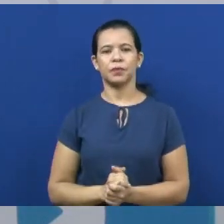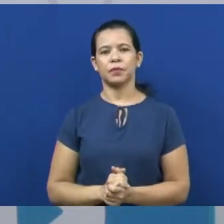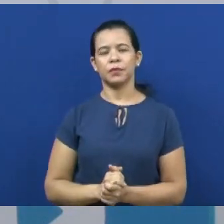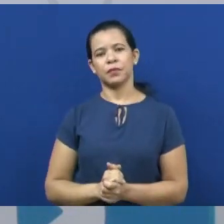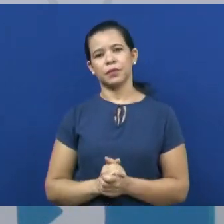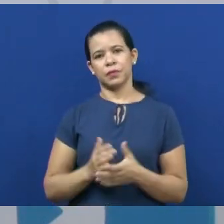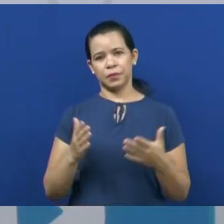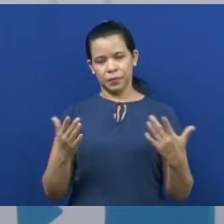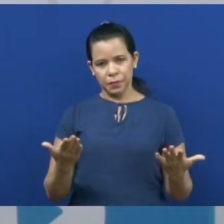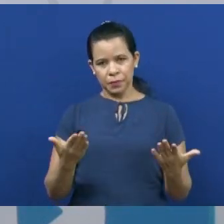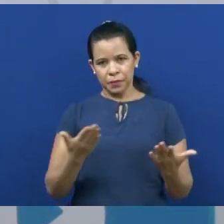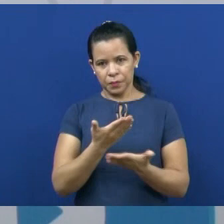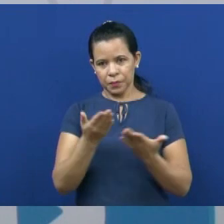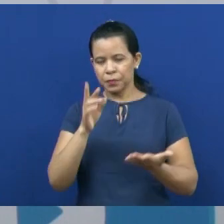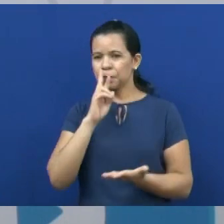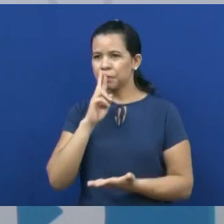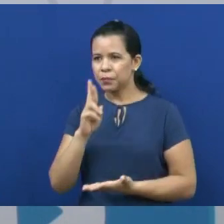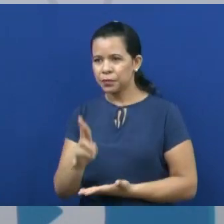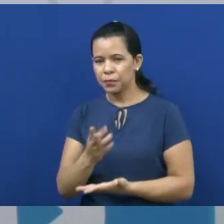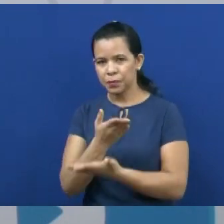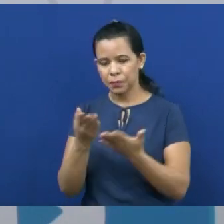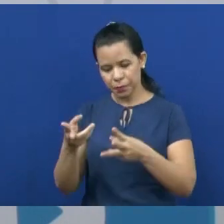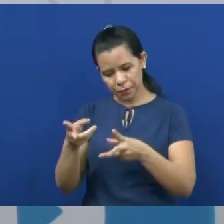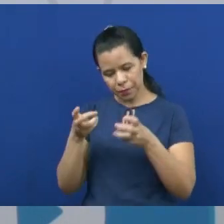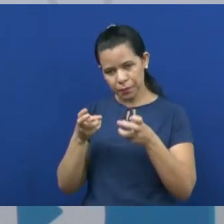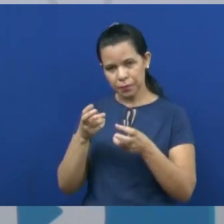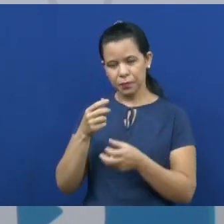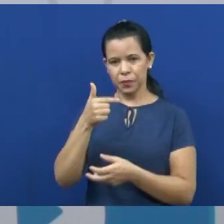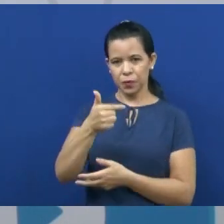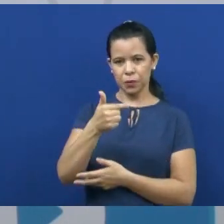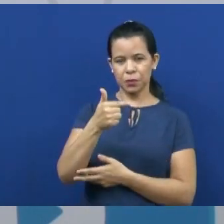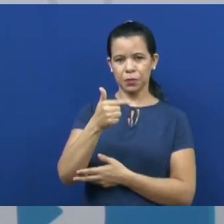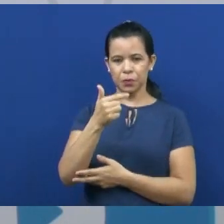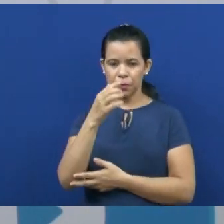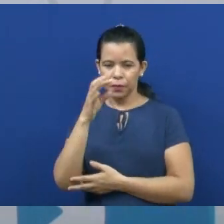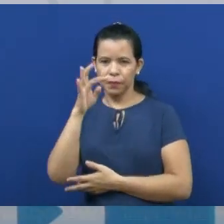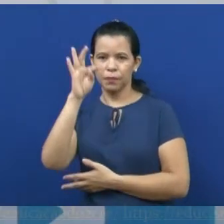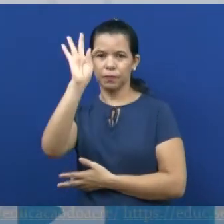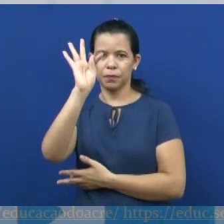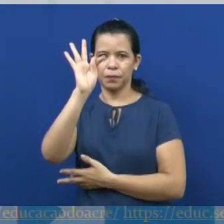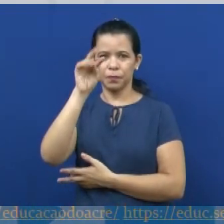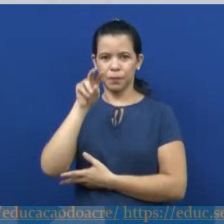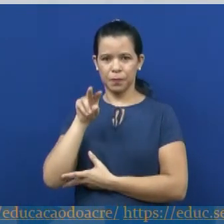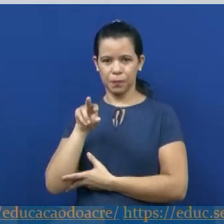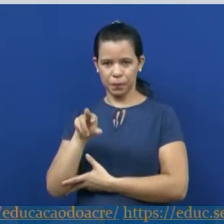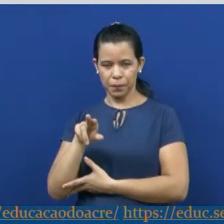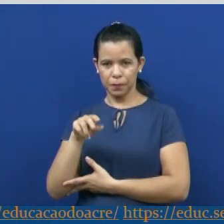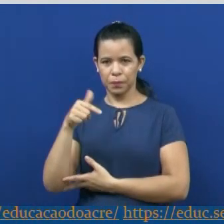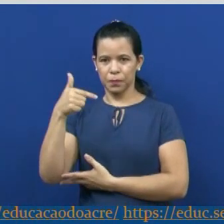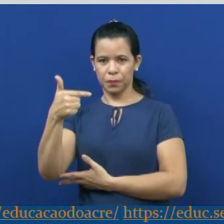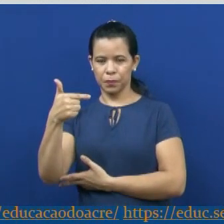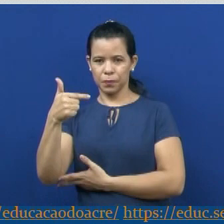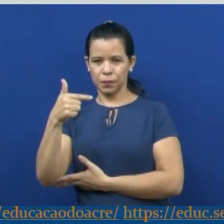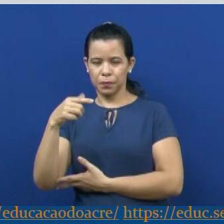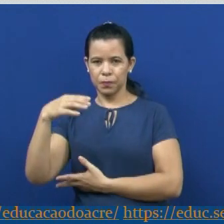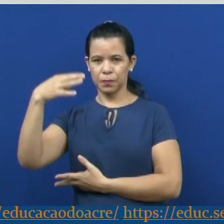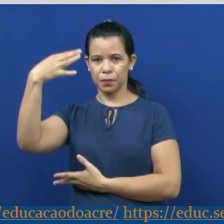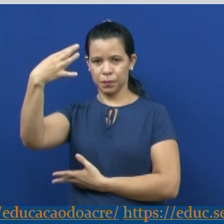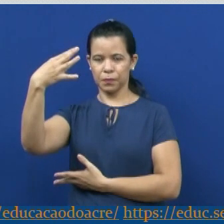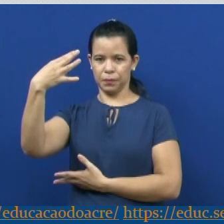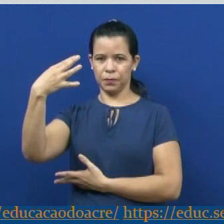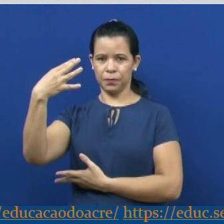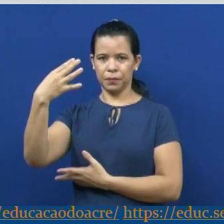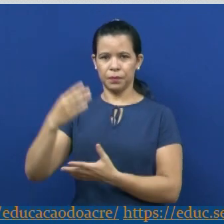Gente, na solução vocês viram que ficou 2 elevado a t igual a 2 elevado à quarta